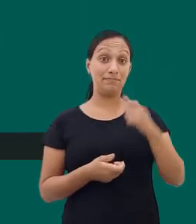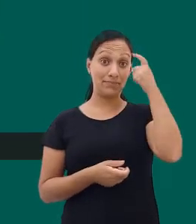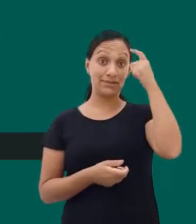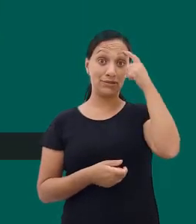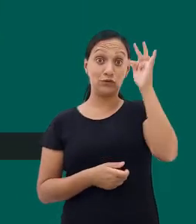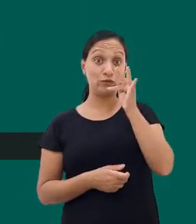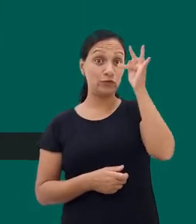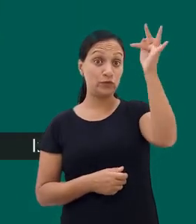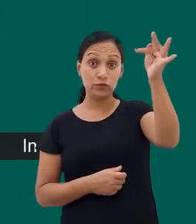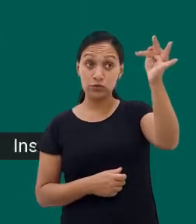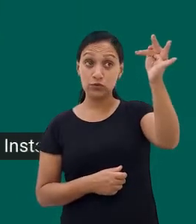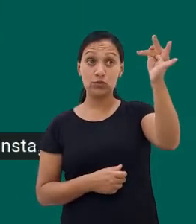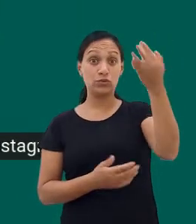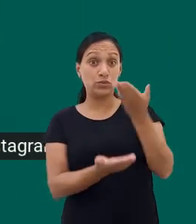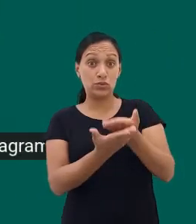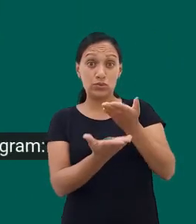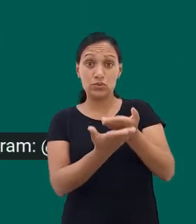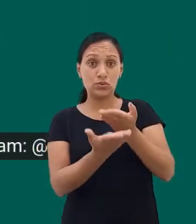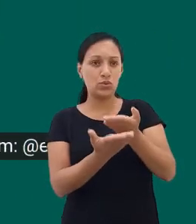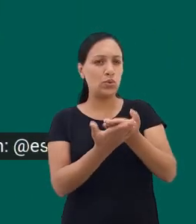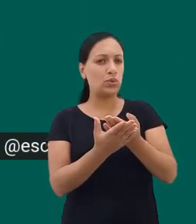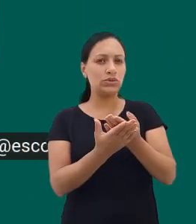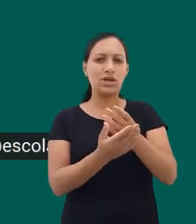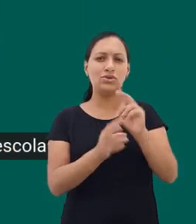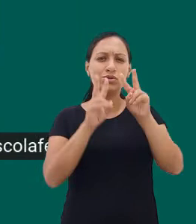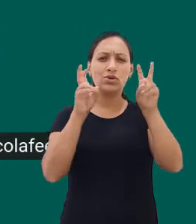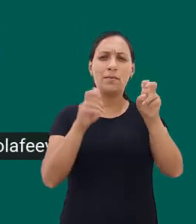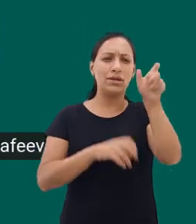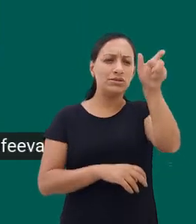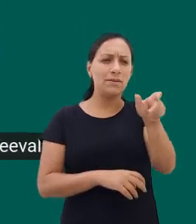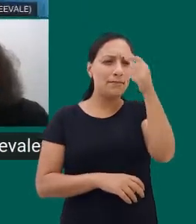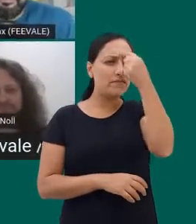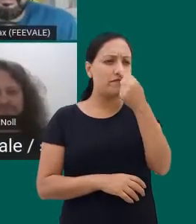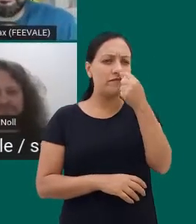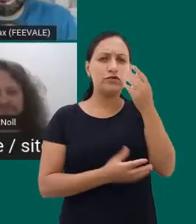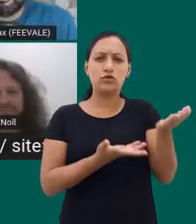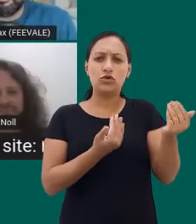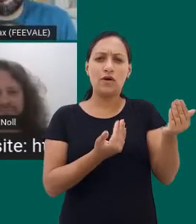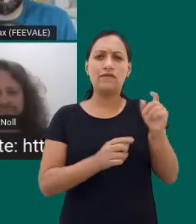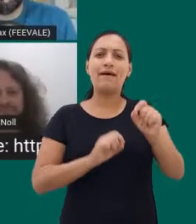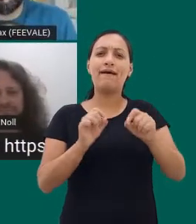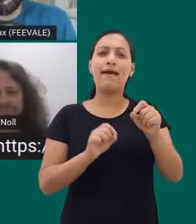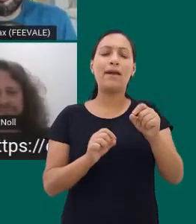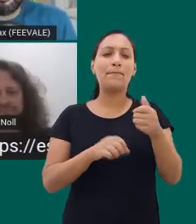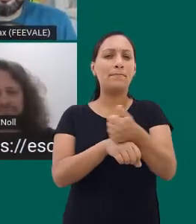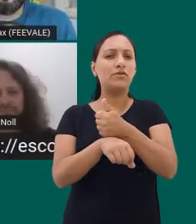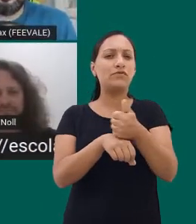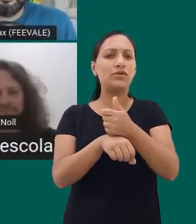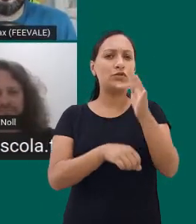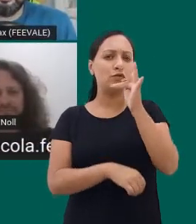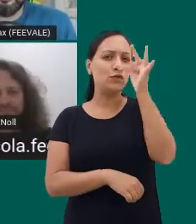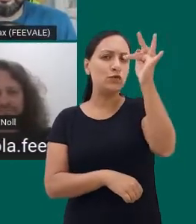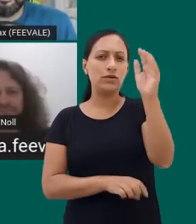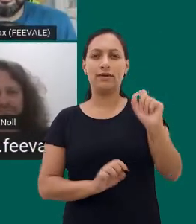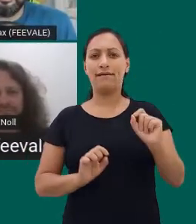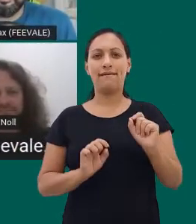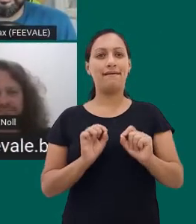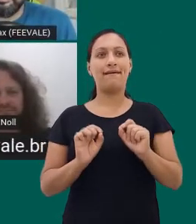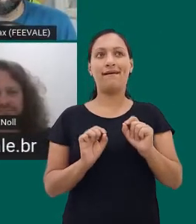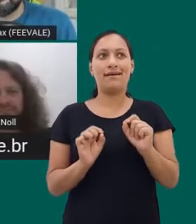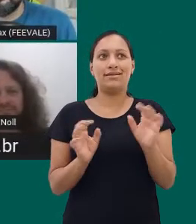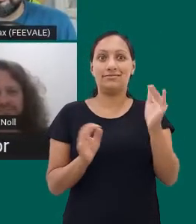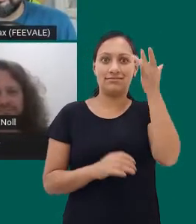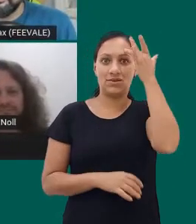pensando muito no futuro, a gente estuda muito sobre esse jovem, quem é o profissional do futuro que ninguém sabe, né?